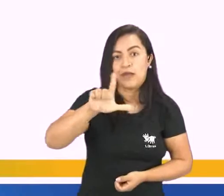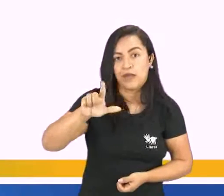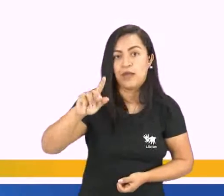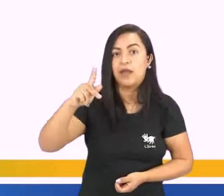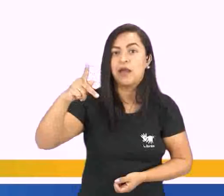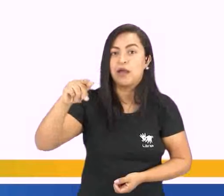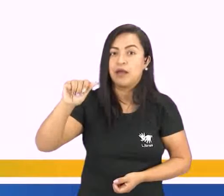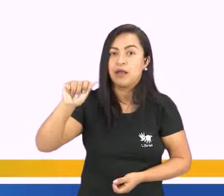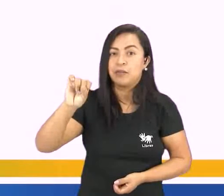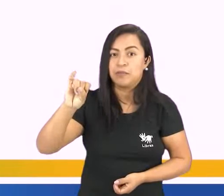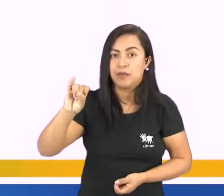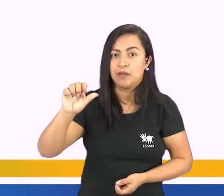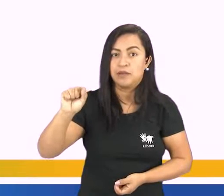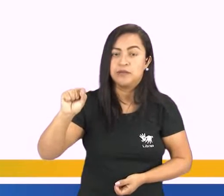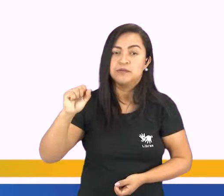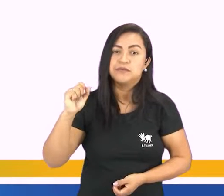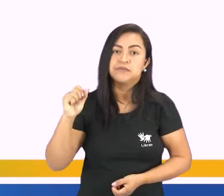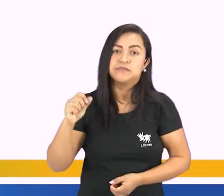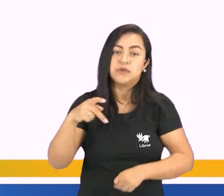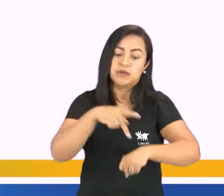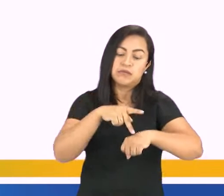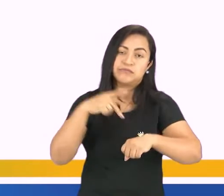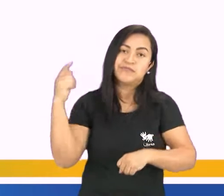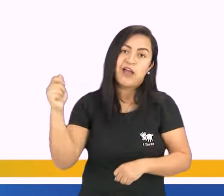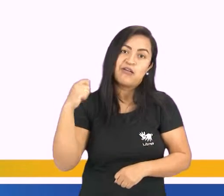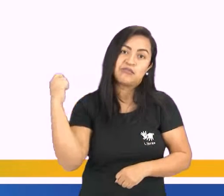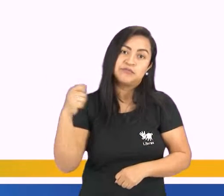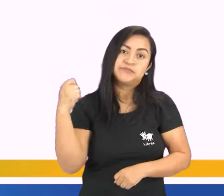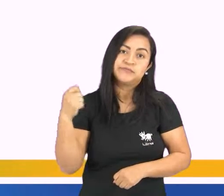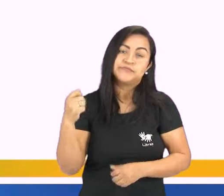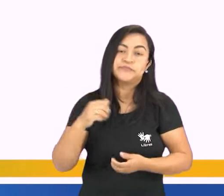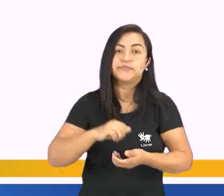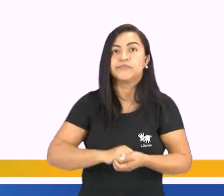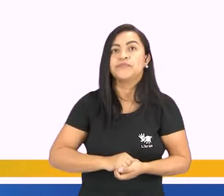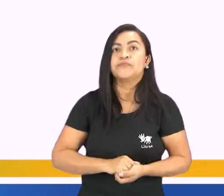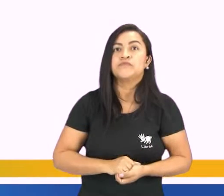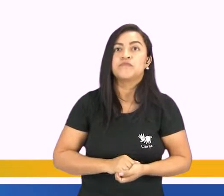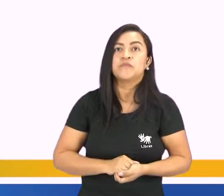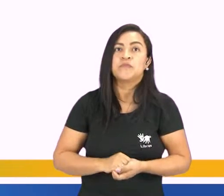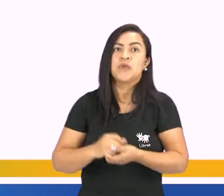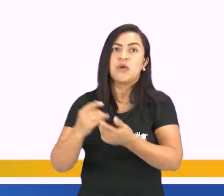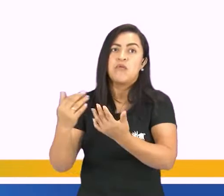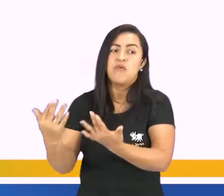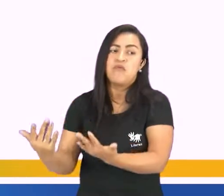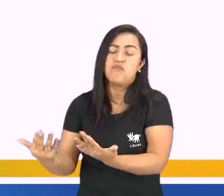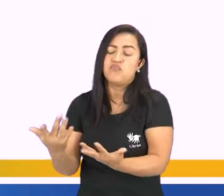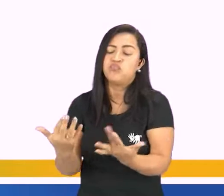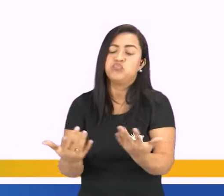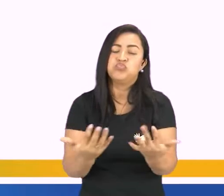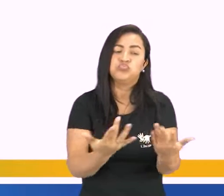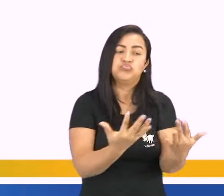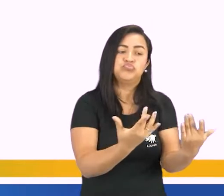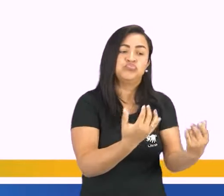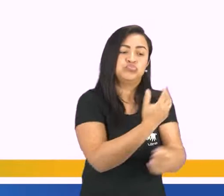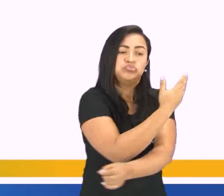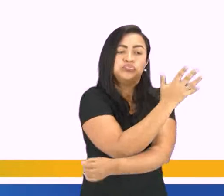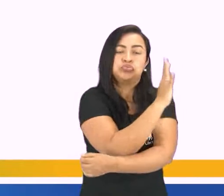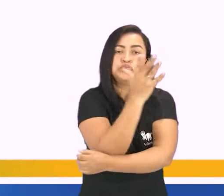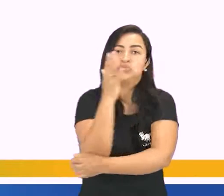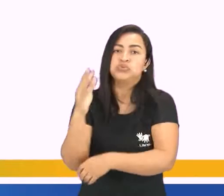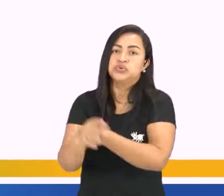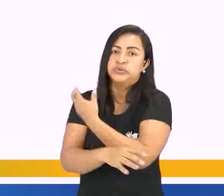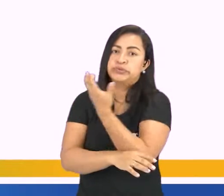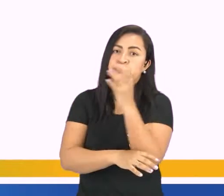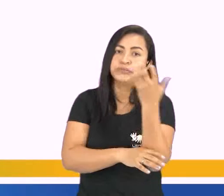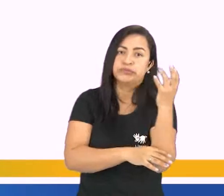Dentro desse site diz o seguinte, a notícia: El incendio del Pantanal aumenta la presión sobre